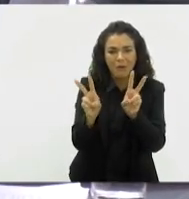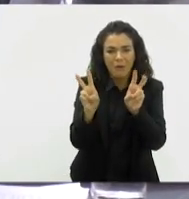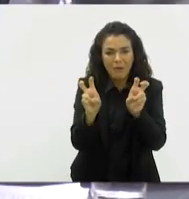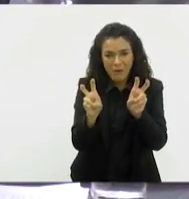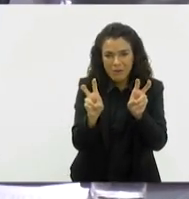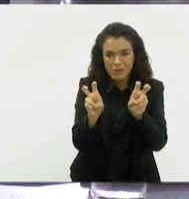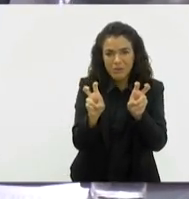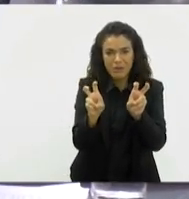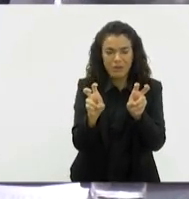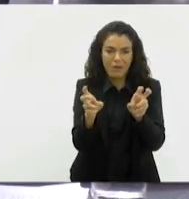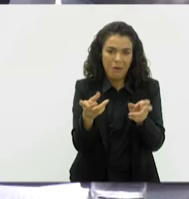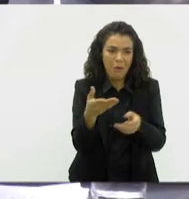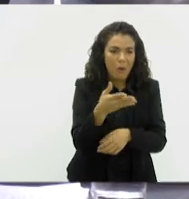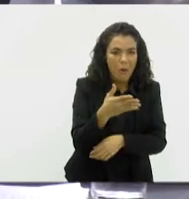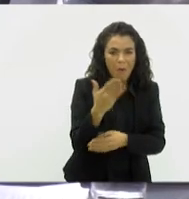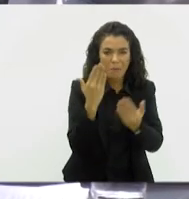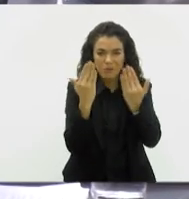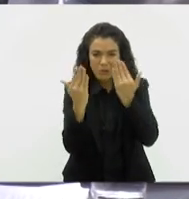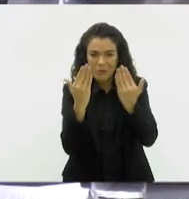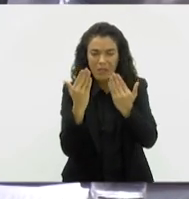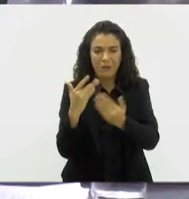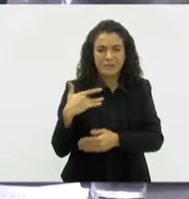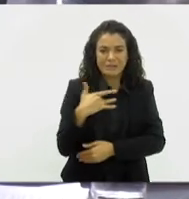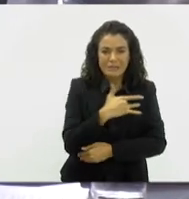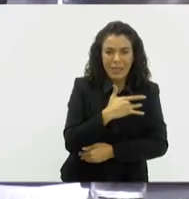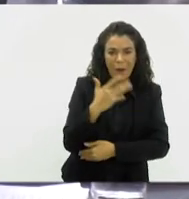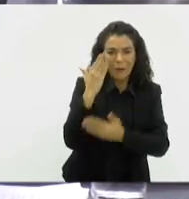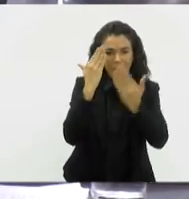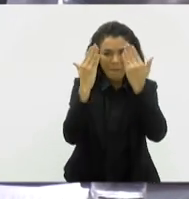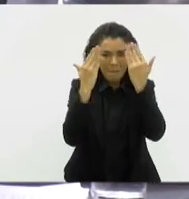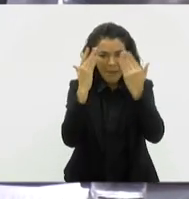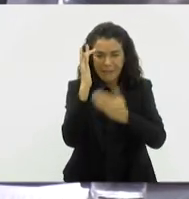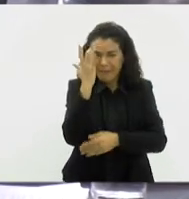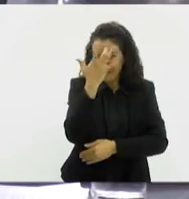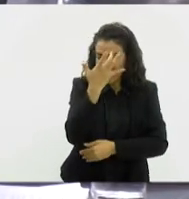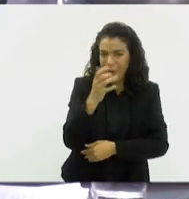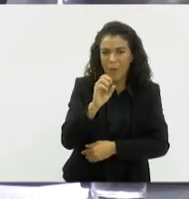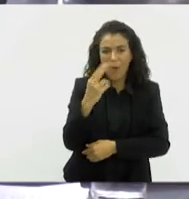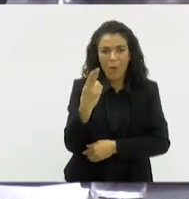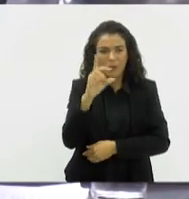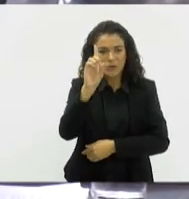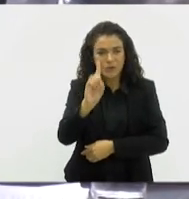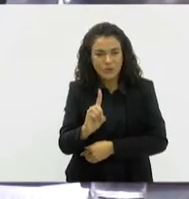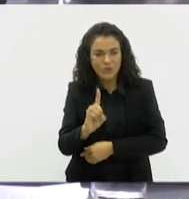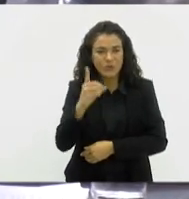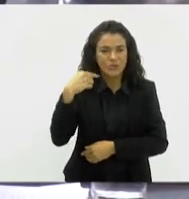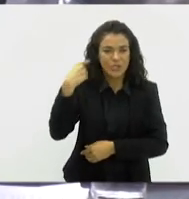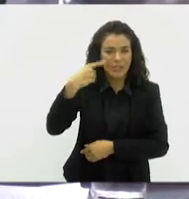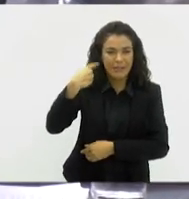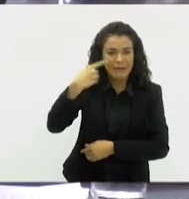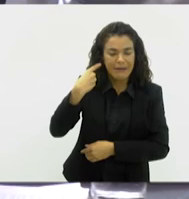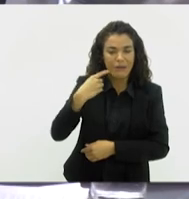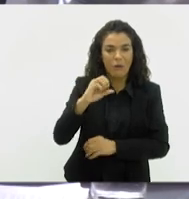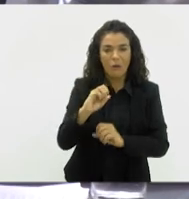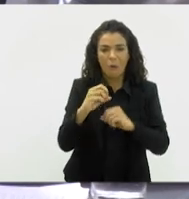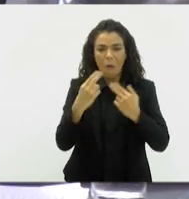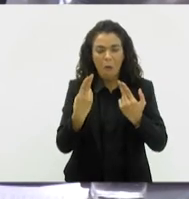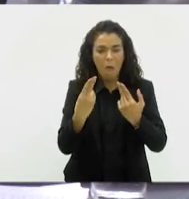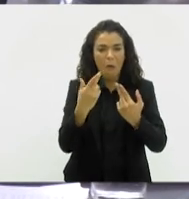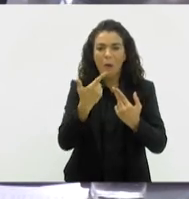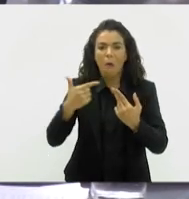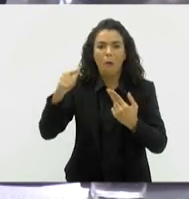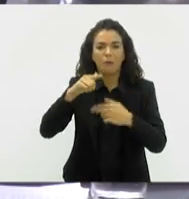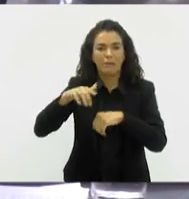tenha pertinência, ou da psicologia, da saúde mental, da saúde pública, do direito, ou qualquer outra área, que não